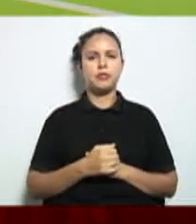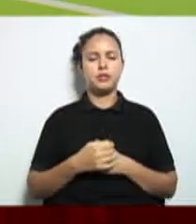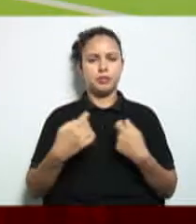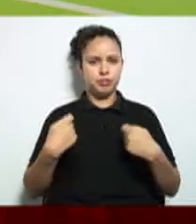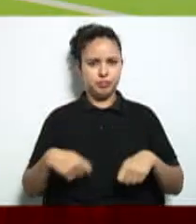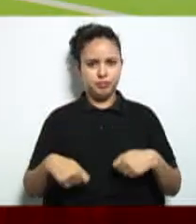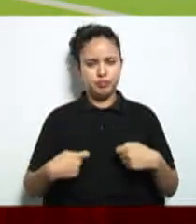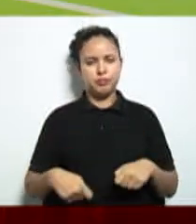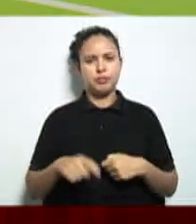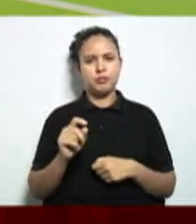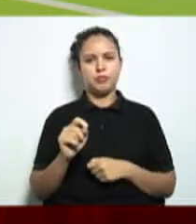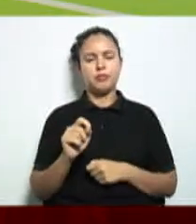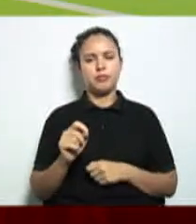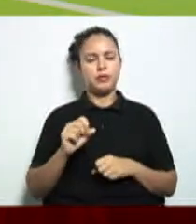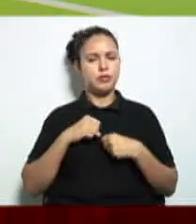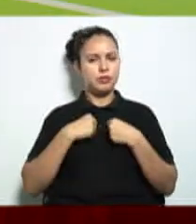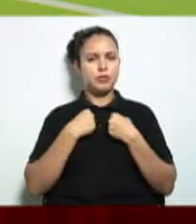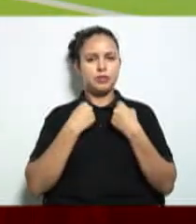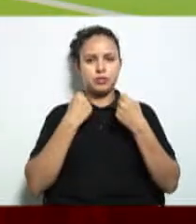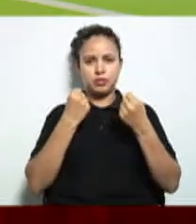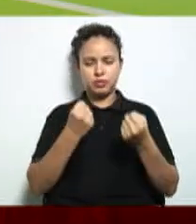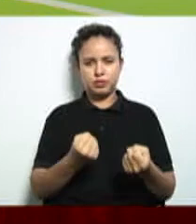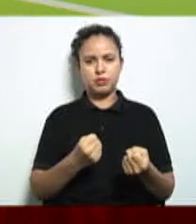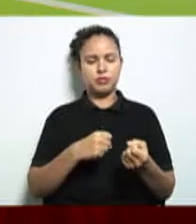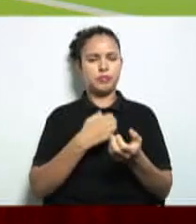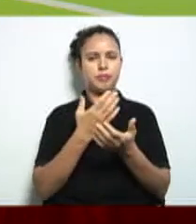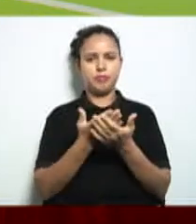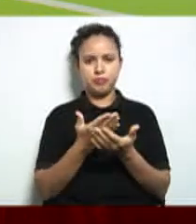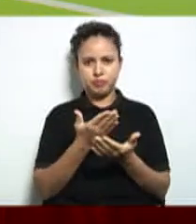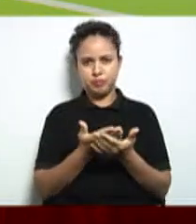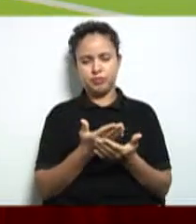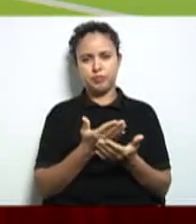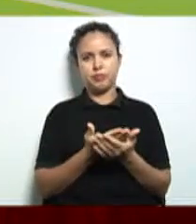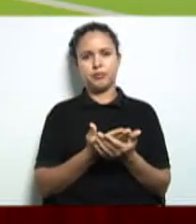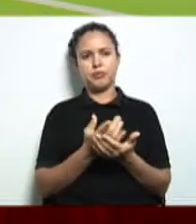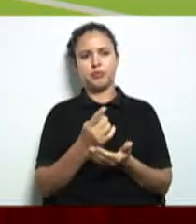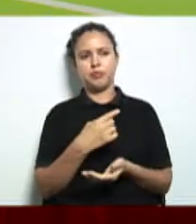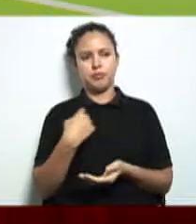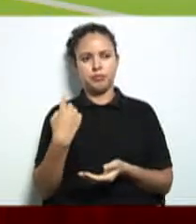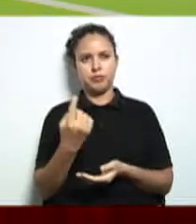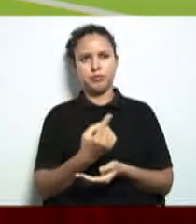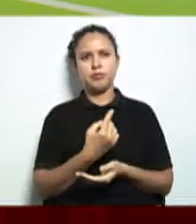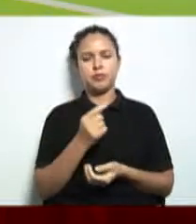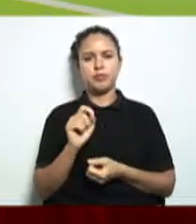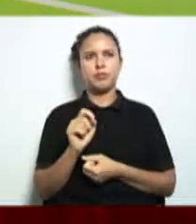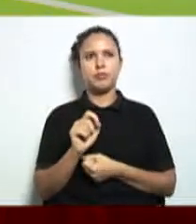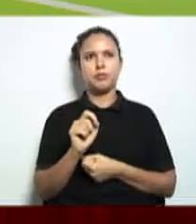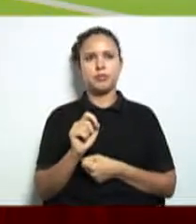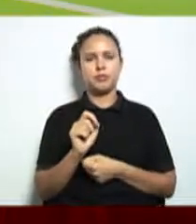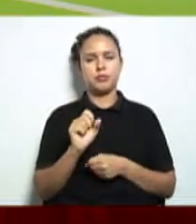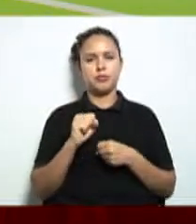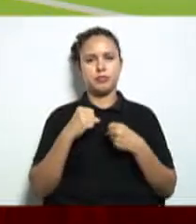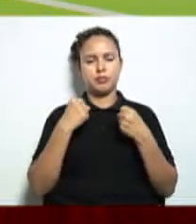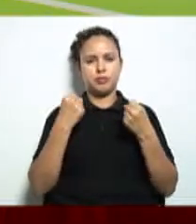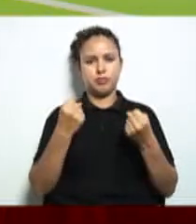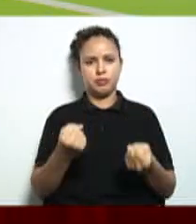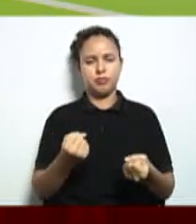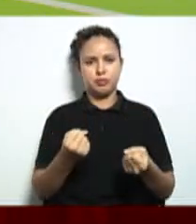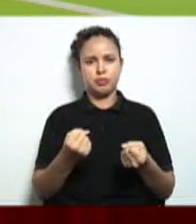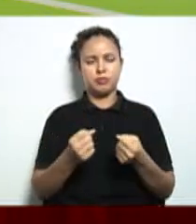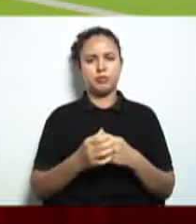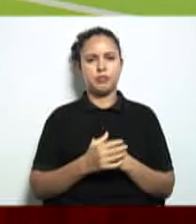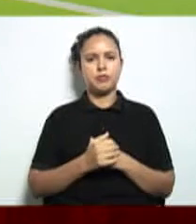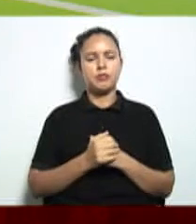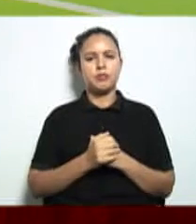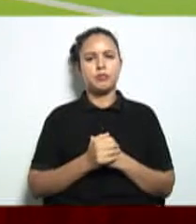aí um certo esforço, né? Um certo estudo, e a gente convida vocês a fazer esse esforço na área